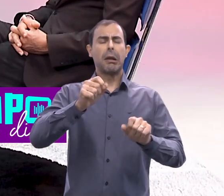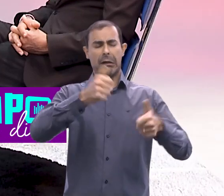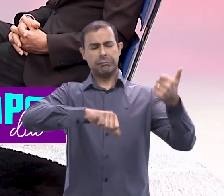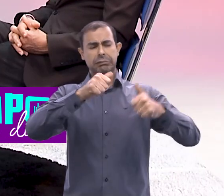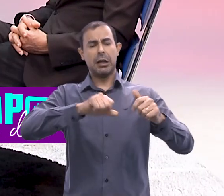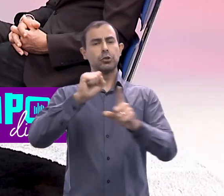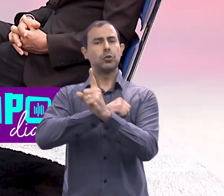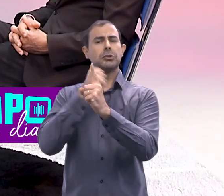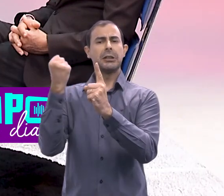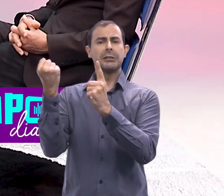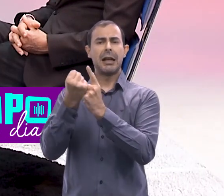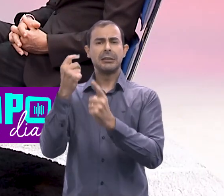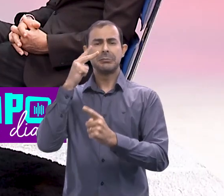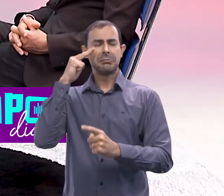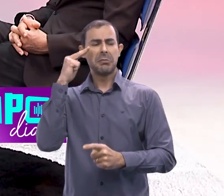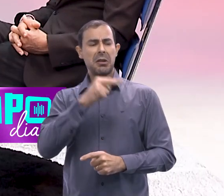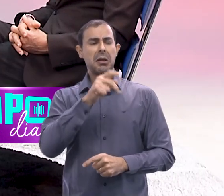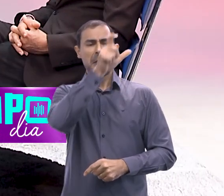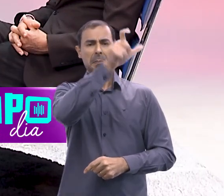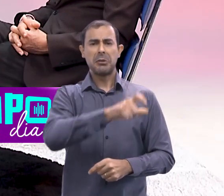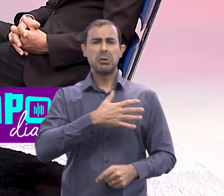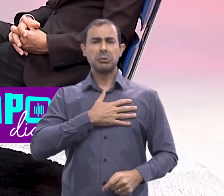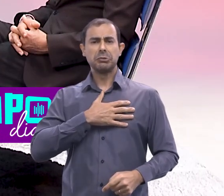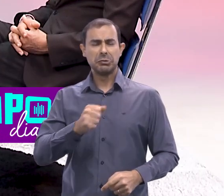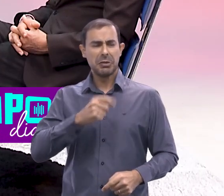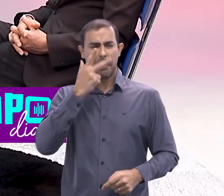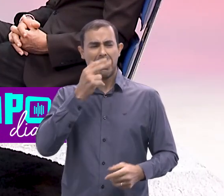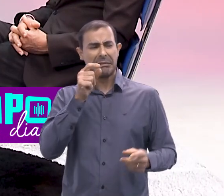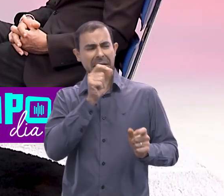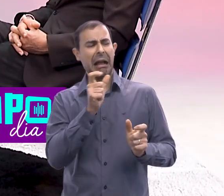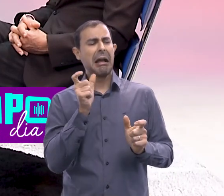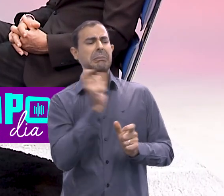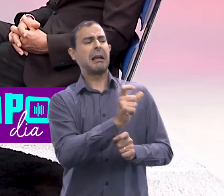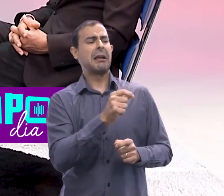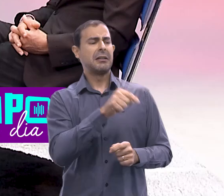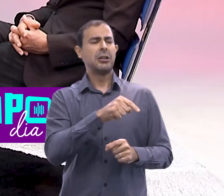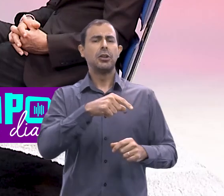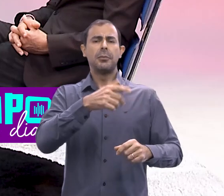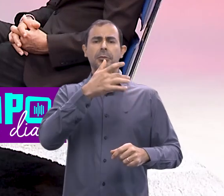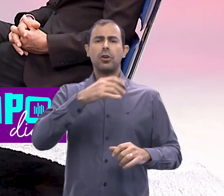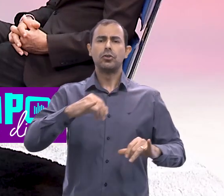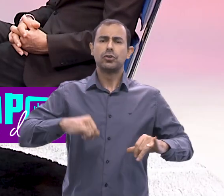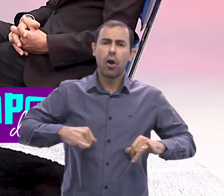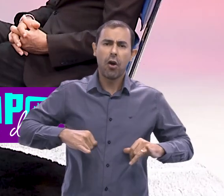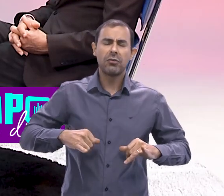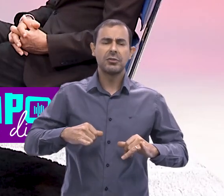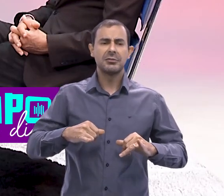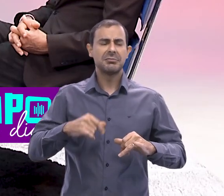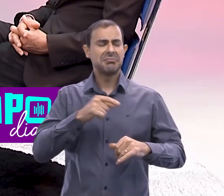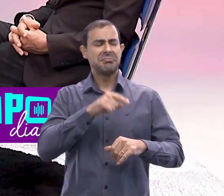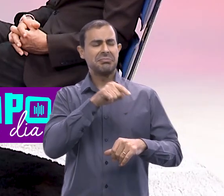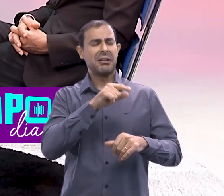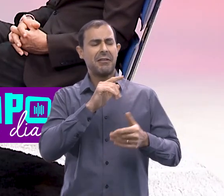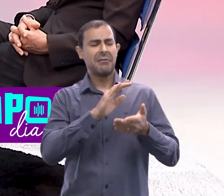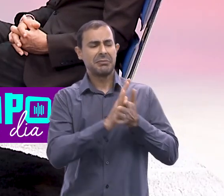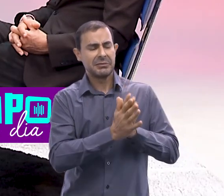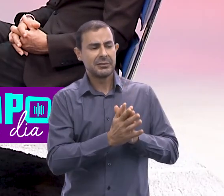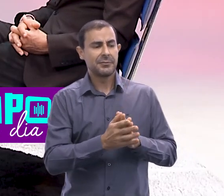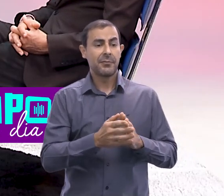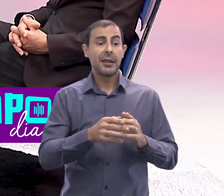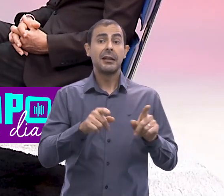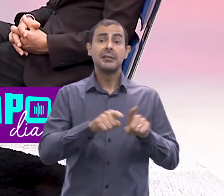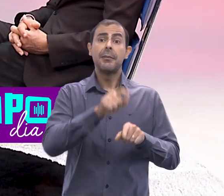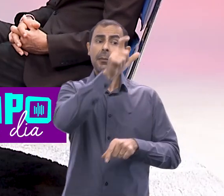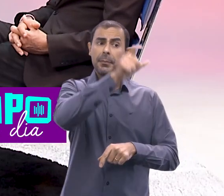esse julgamento que a sociedade colocou ali em cima da pessoa que está passando por esse tipo de dor, esse sofrimento, até mesmo para